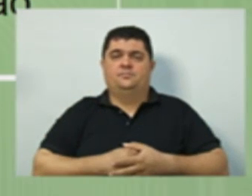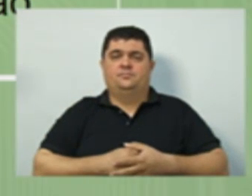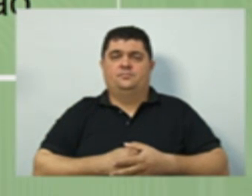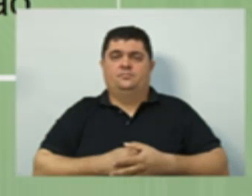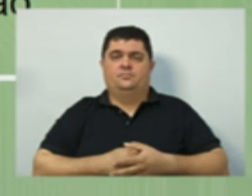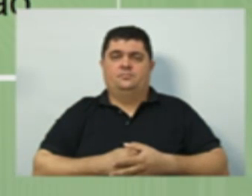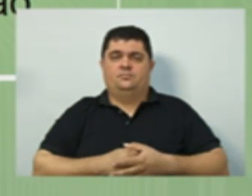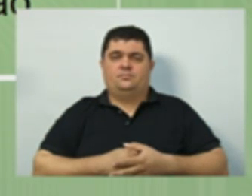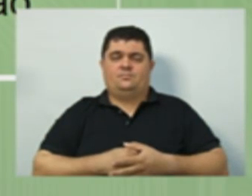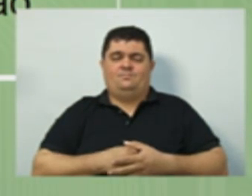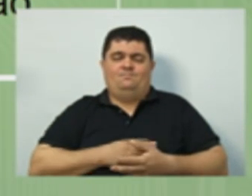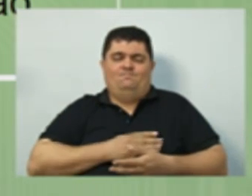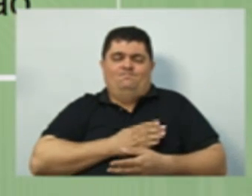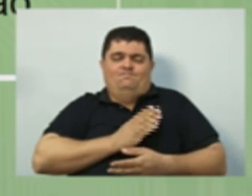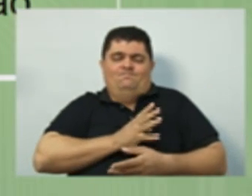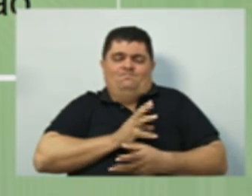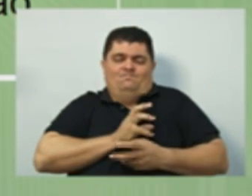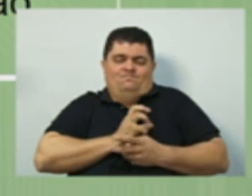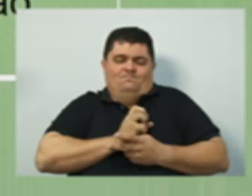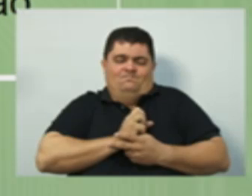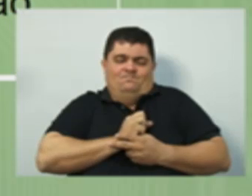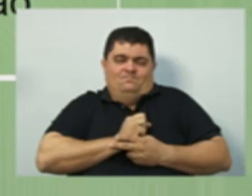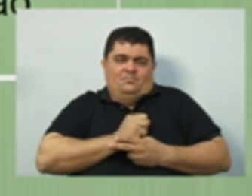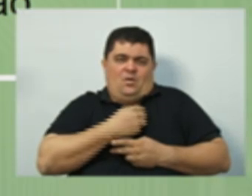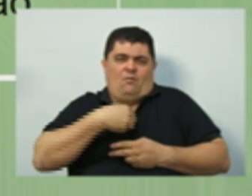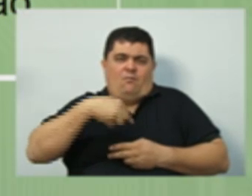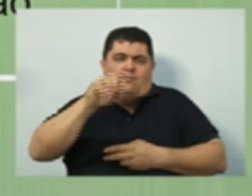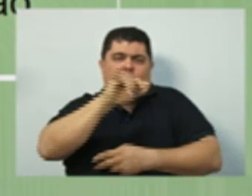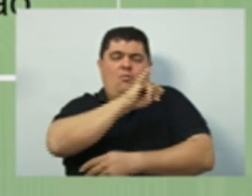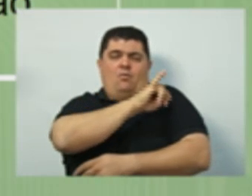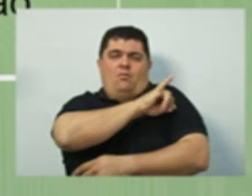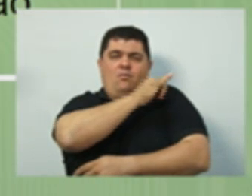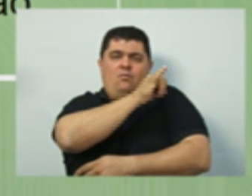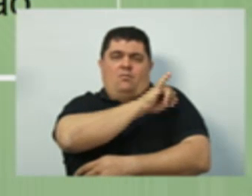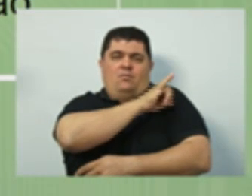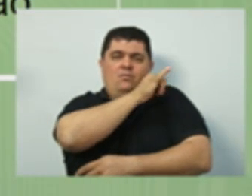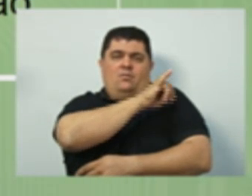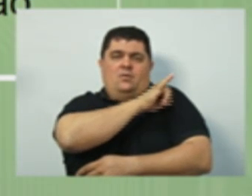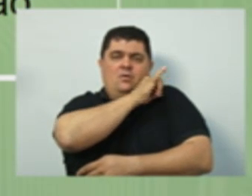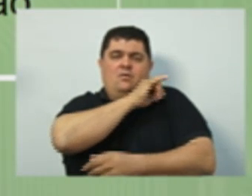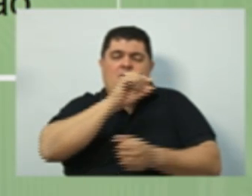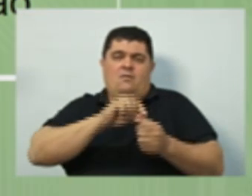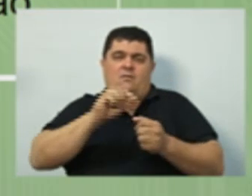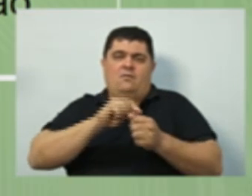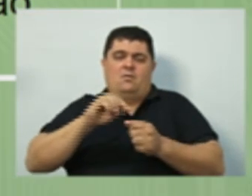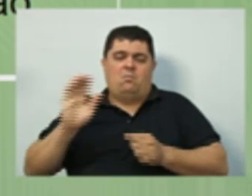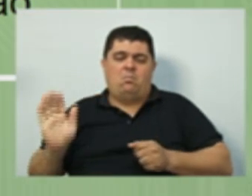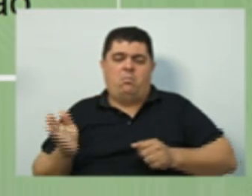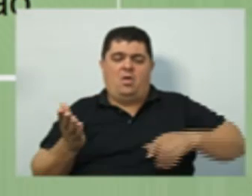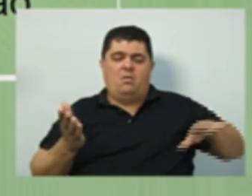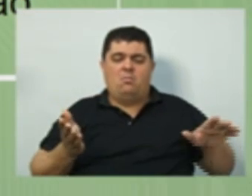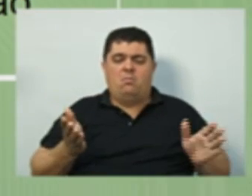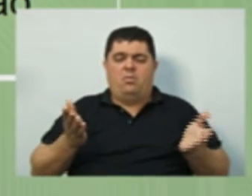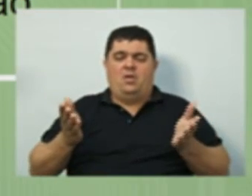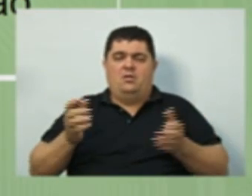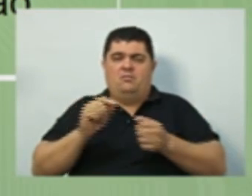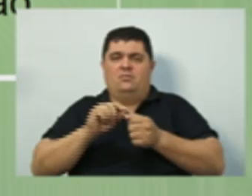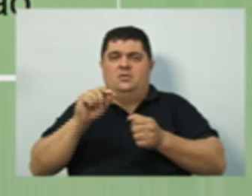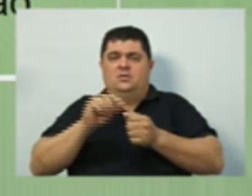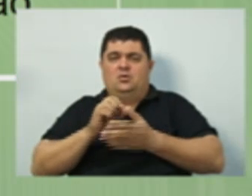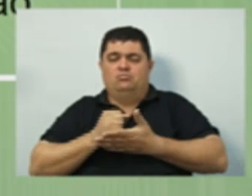com dor no coração, vou para o rio carregar massas para os pedreiros em